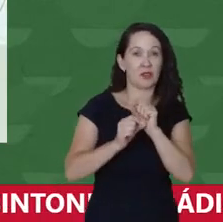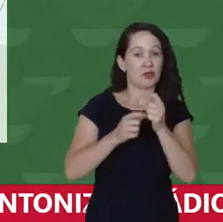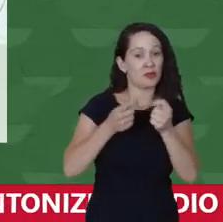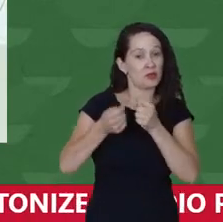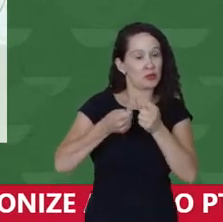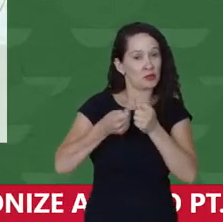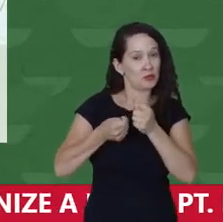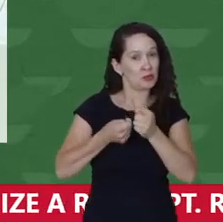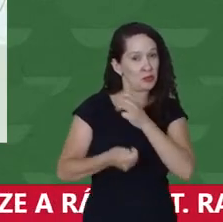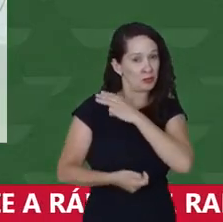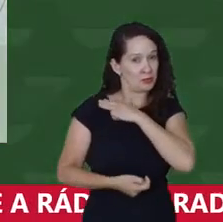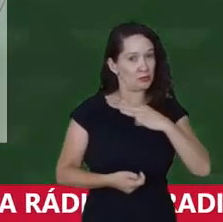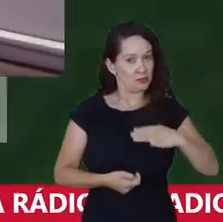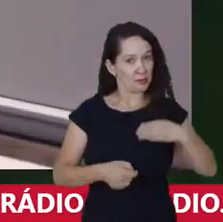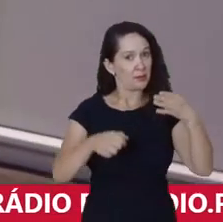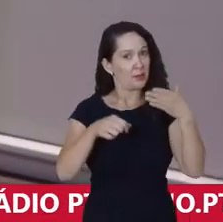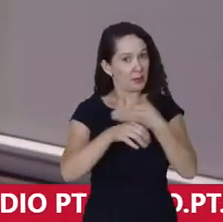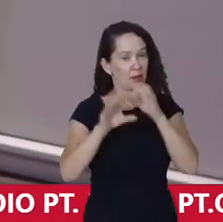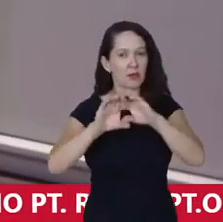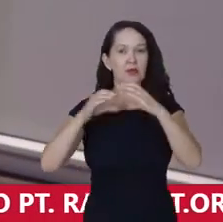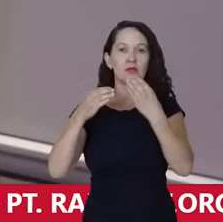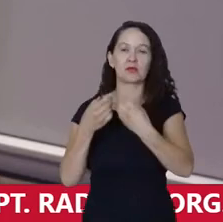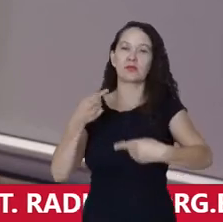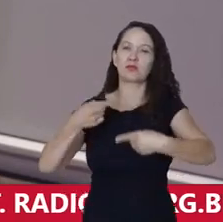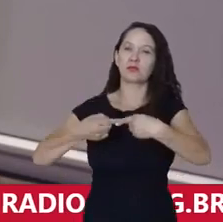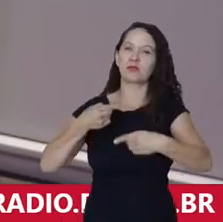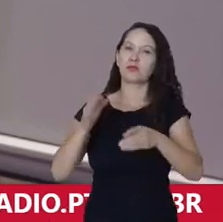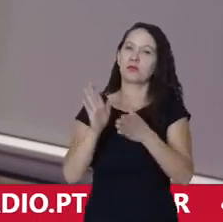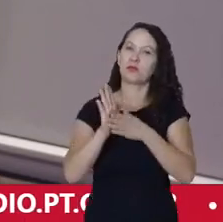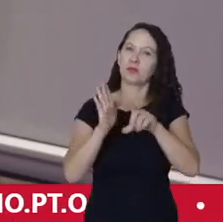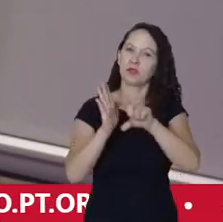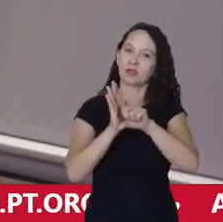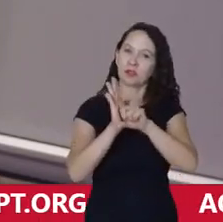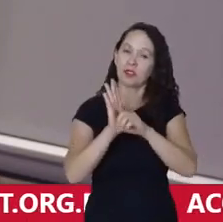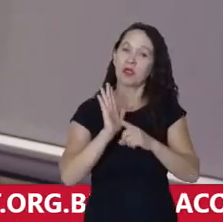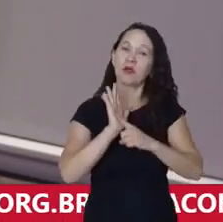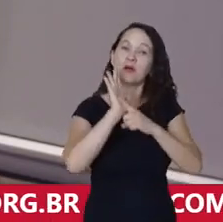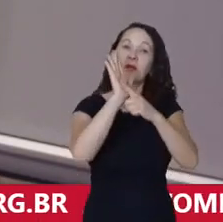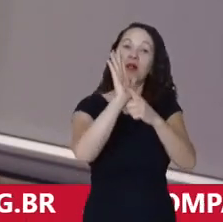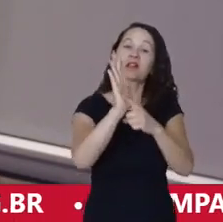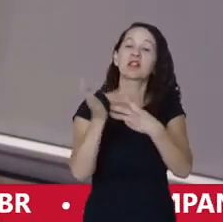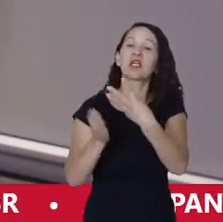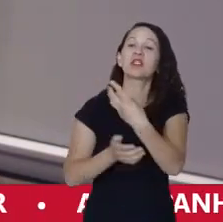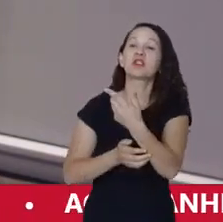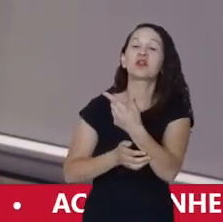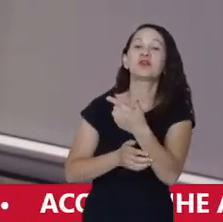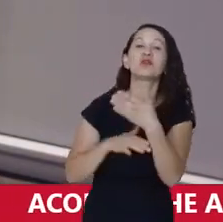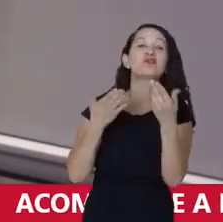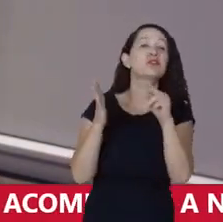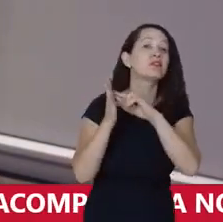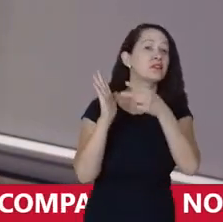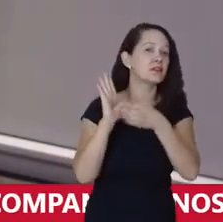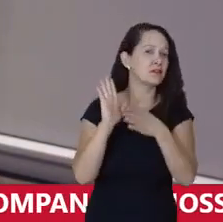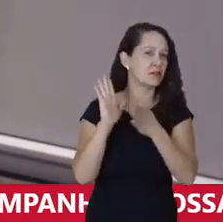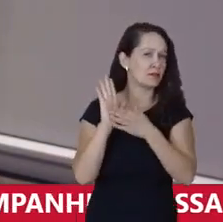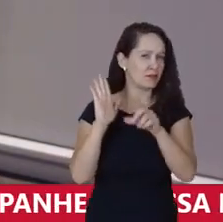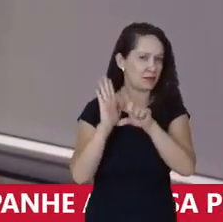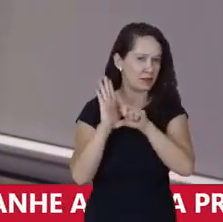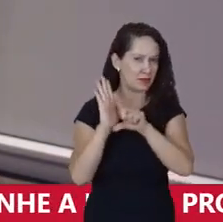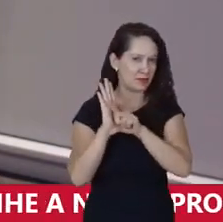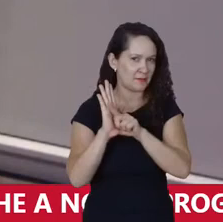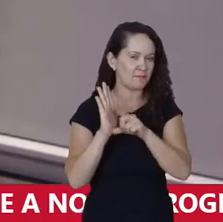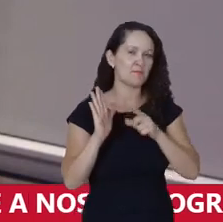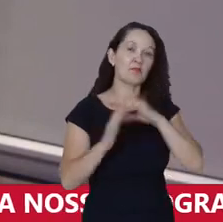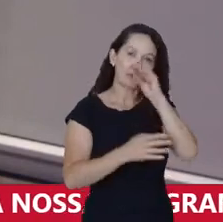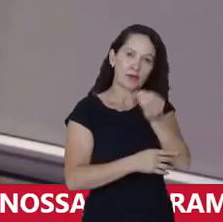Guedes esteve na comissão para debater essa PEC, fazer a apresentação do que seria essa proposta de emenda constitucional, eu